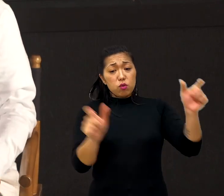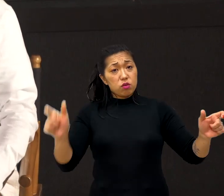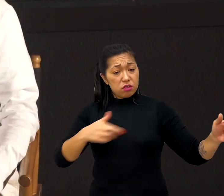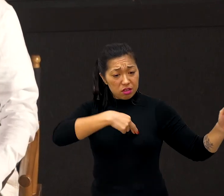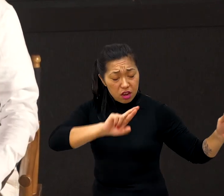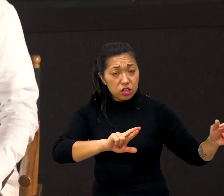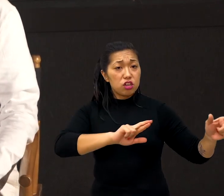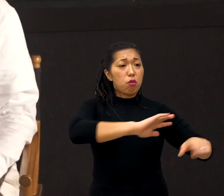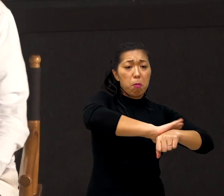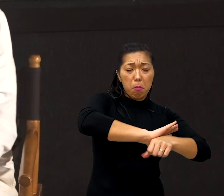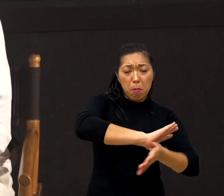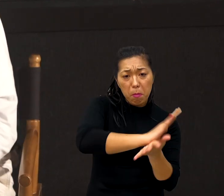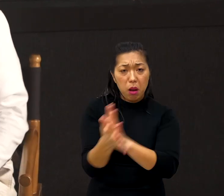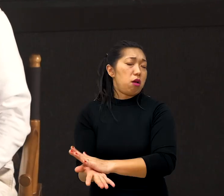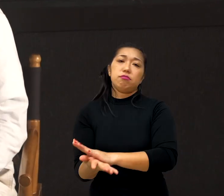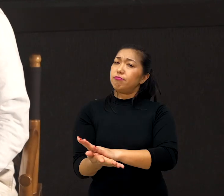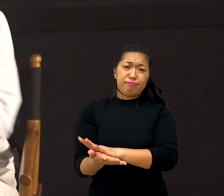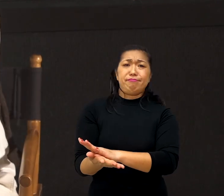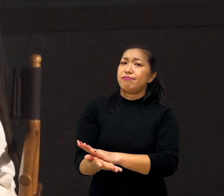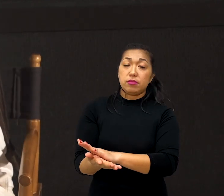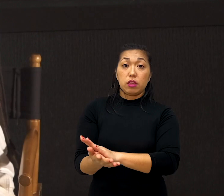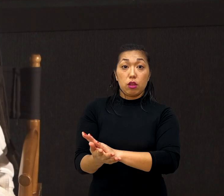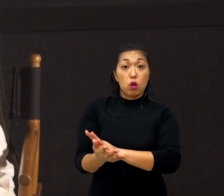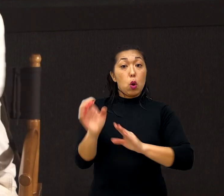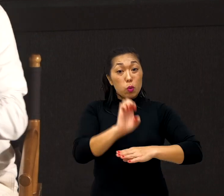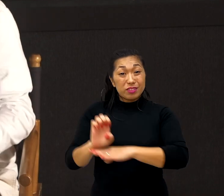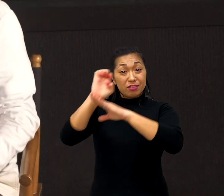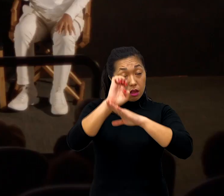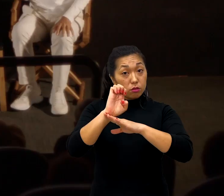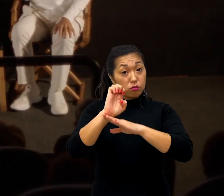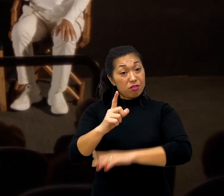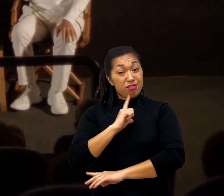outros. Os estados que a gente criou está baseado nessa fé.